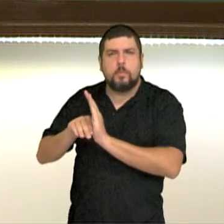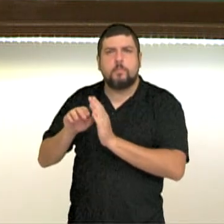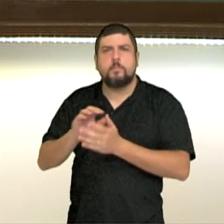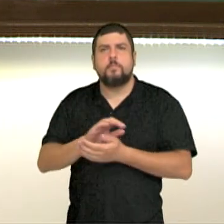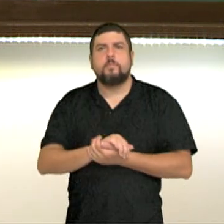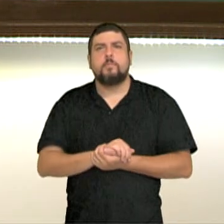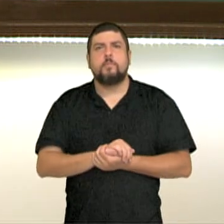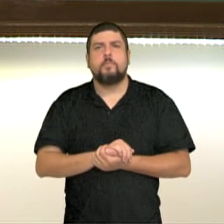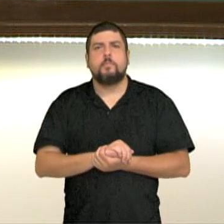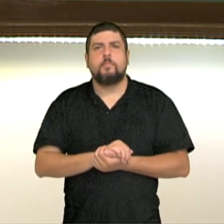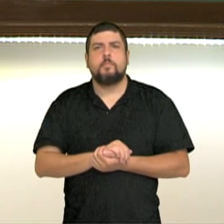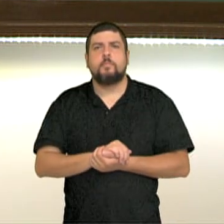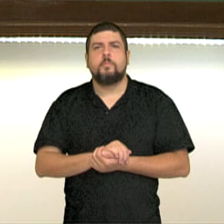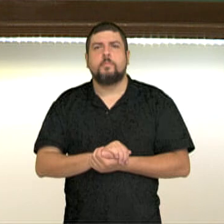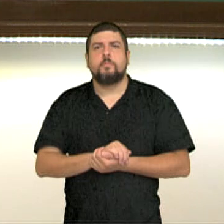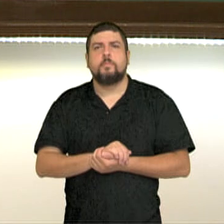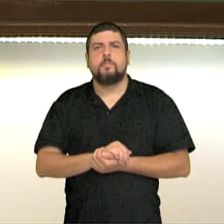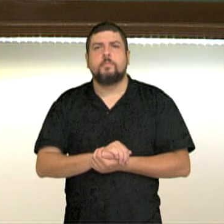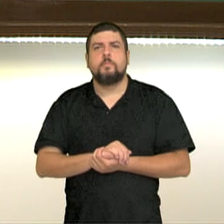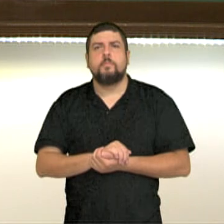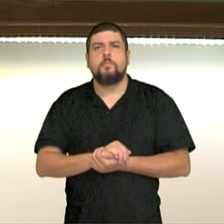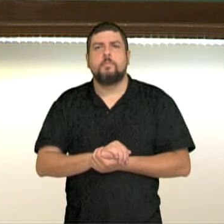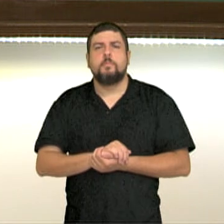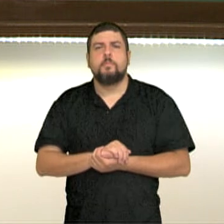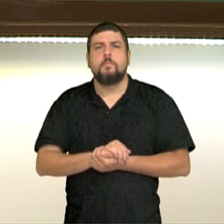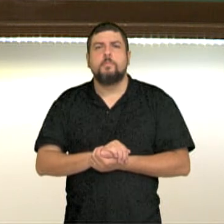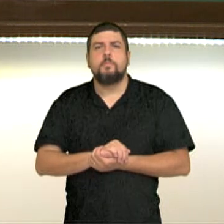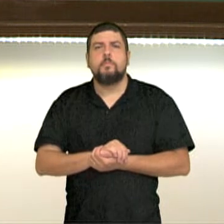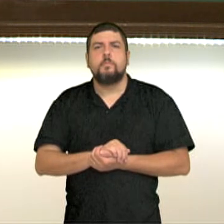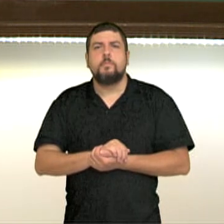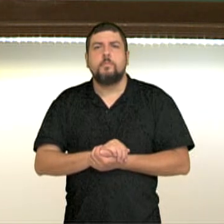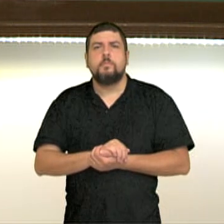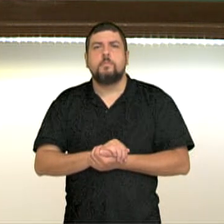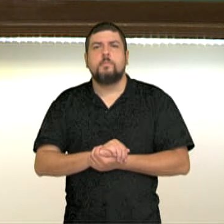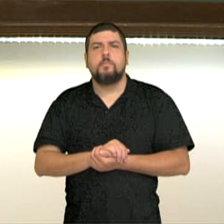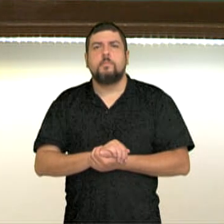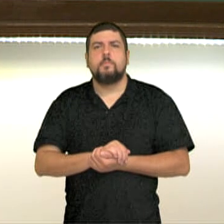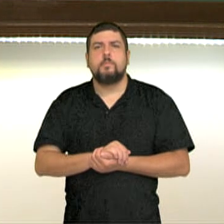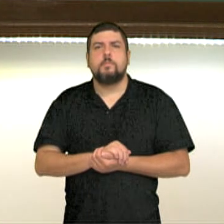perguntas, só para a gente relembrar? Vamos observar aqui.